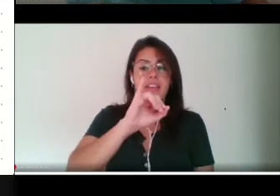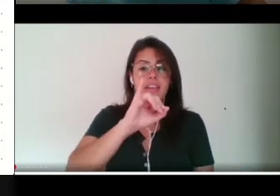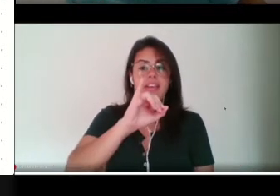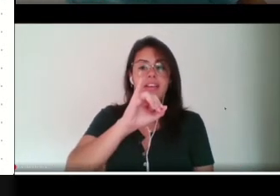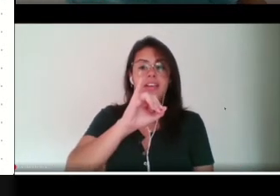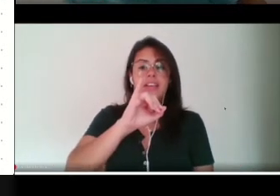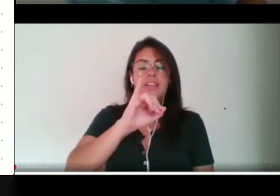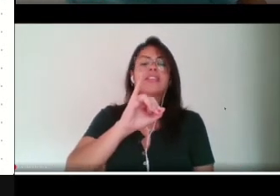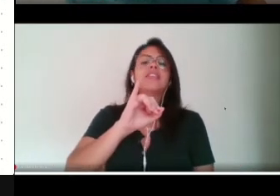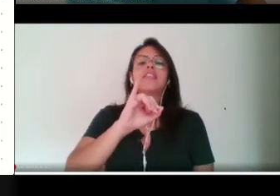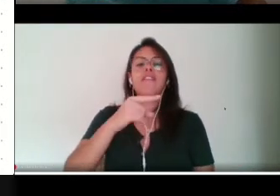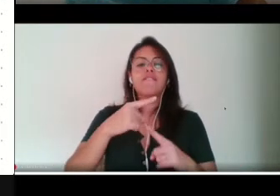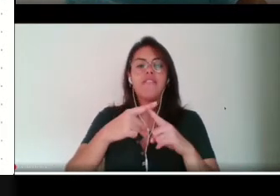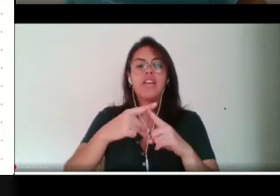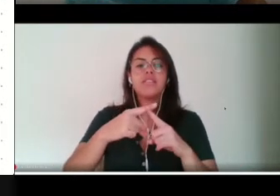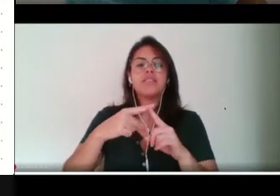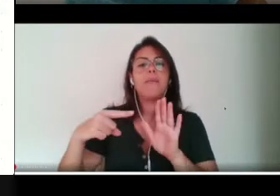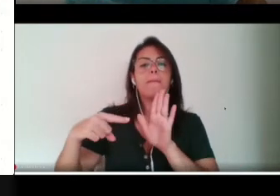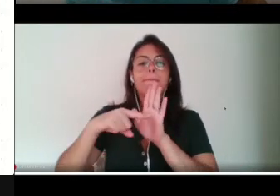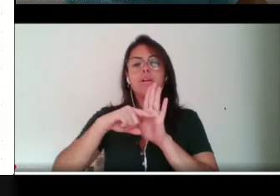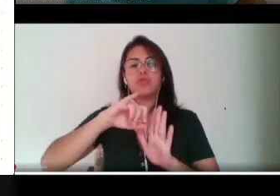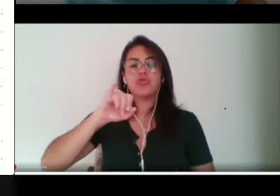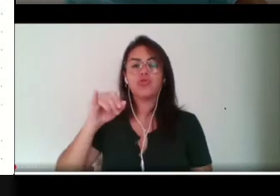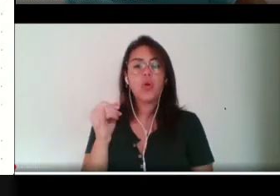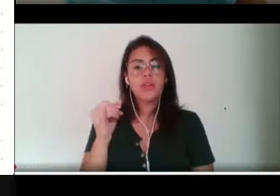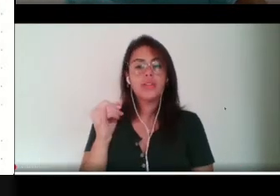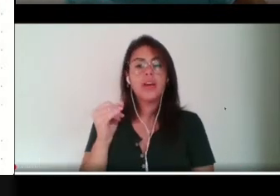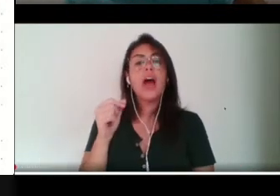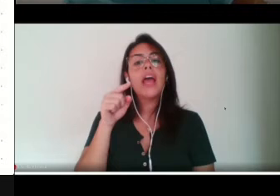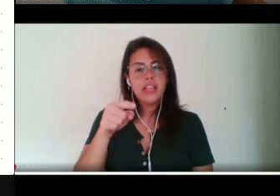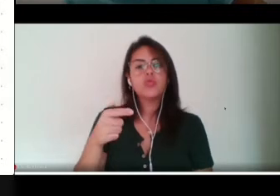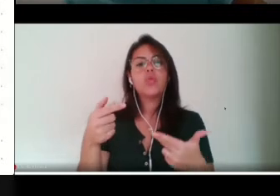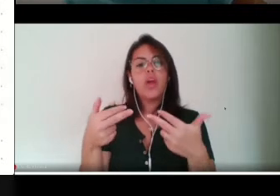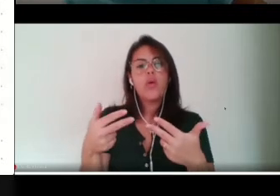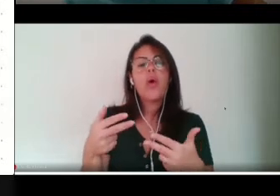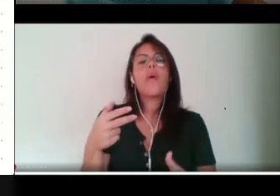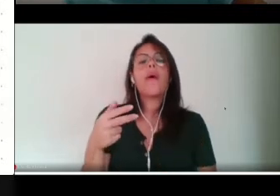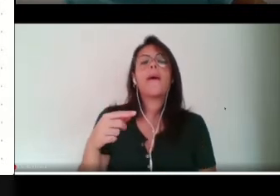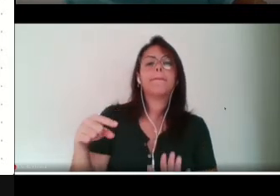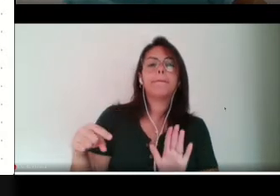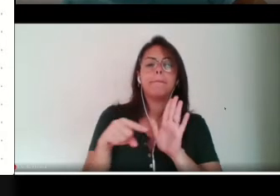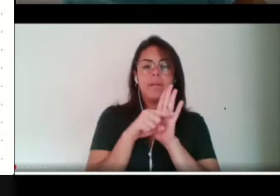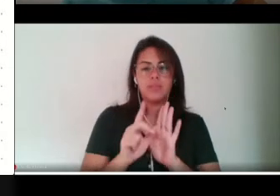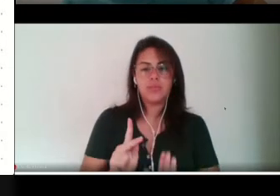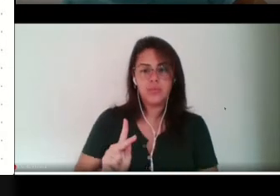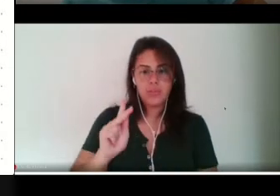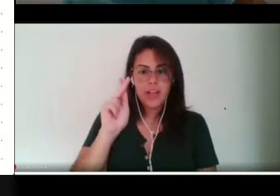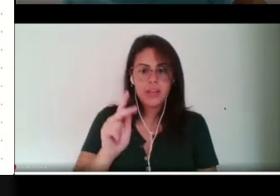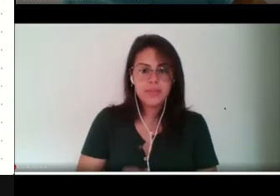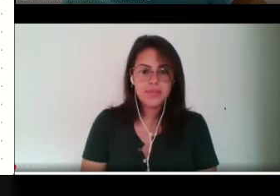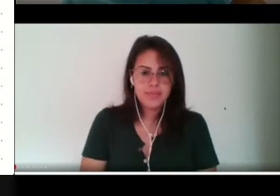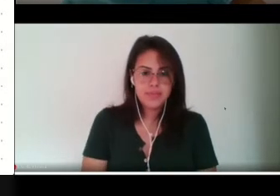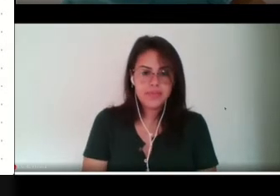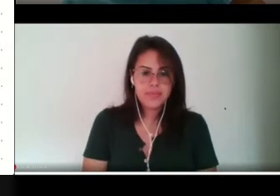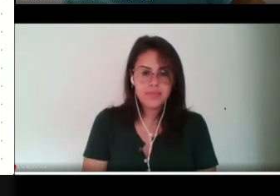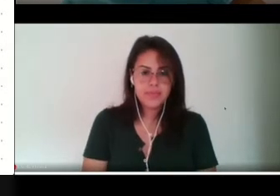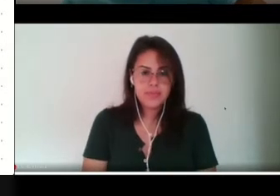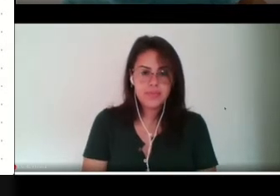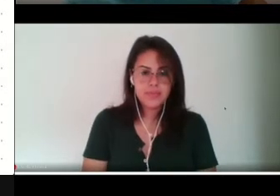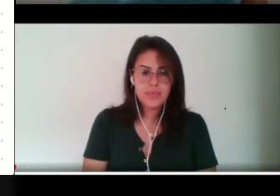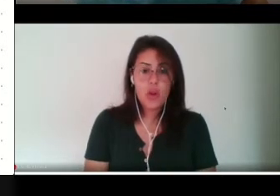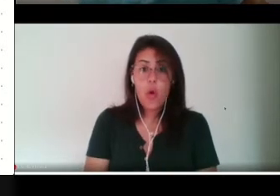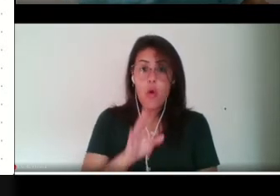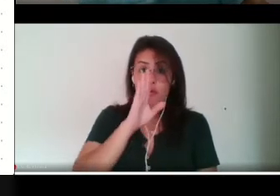J vai ser menos K. Então, o vetor é esse aqui. Menos